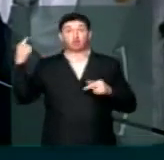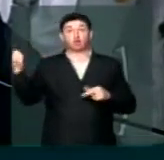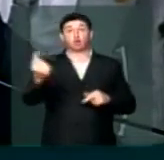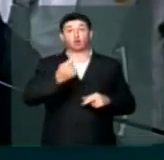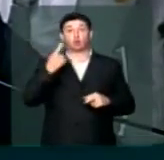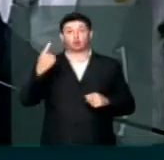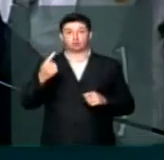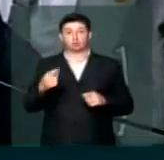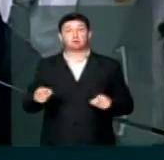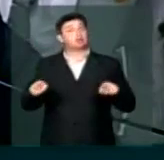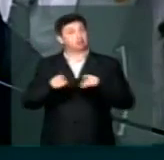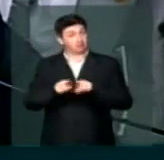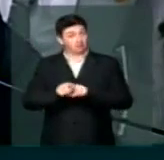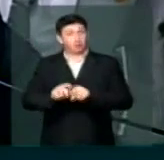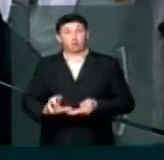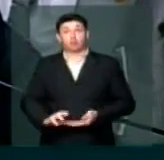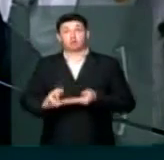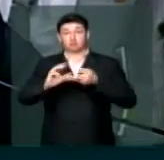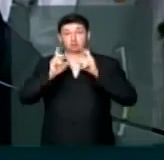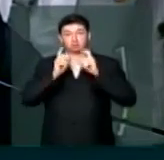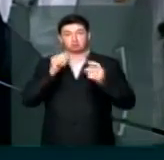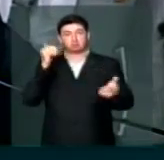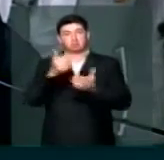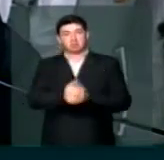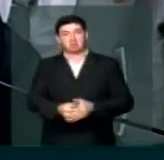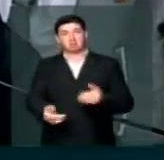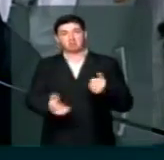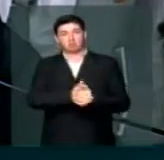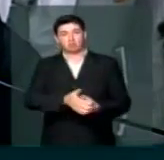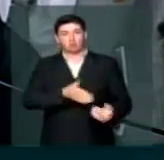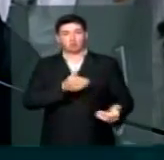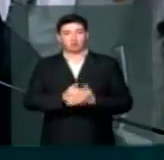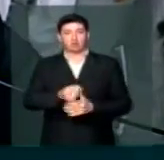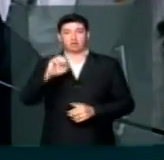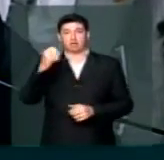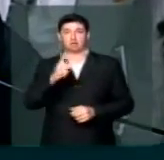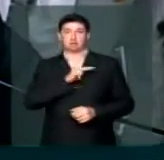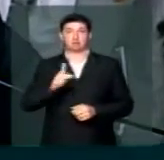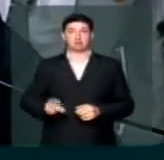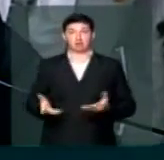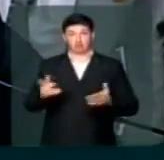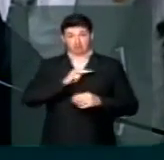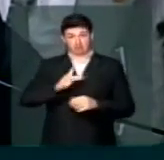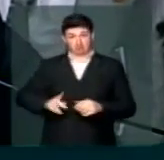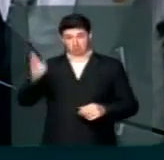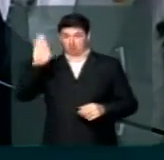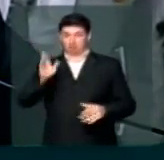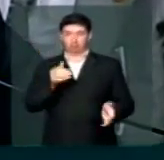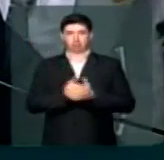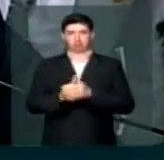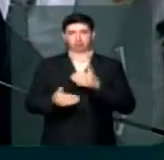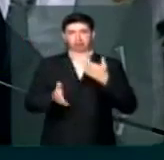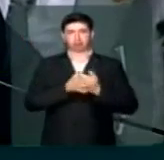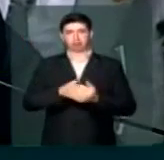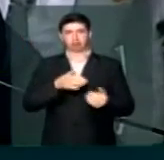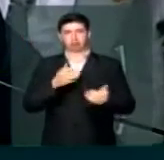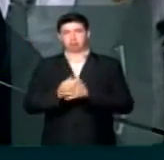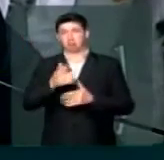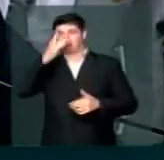todos, inclusive o Conselho de Administração, independente da ex-presidente do Conselho agora ser presidente do Brasil e de ter